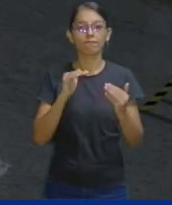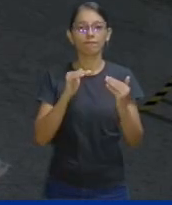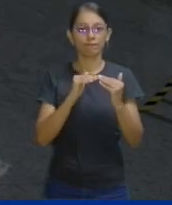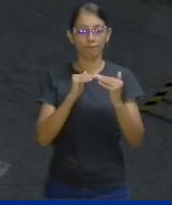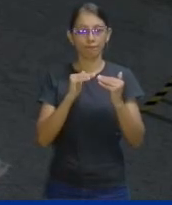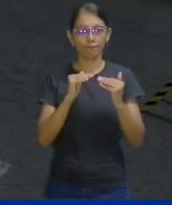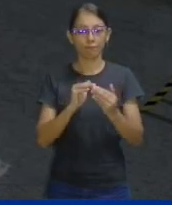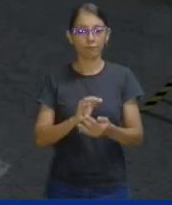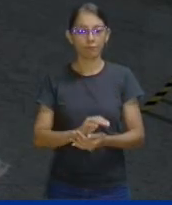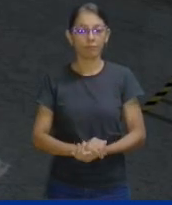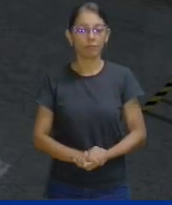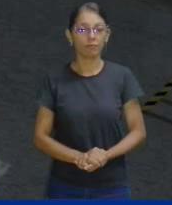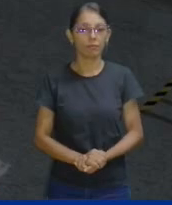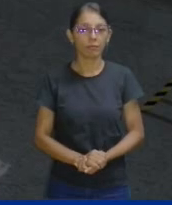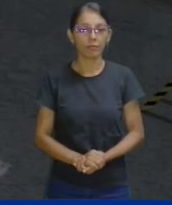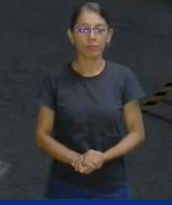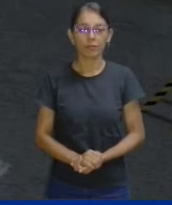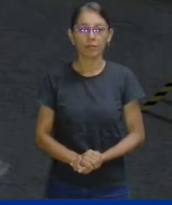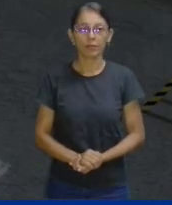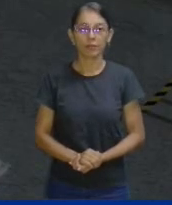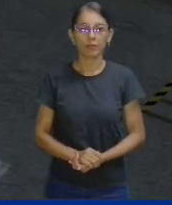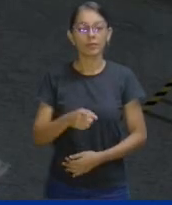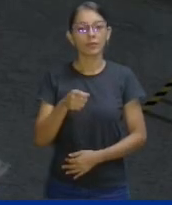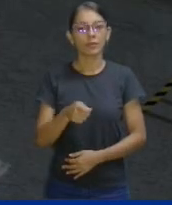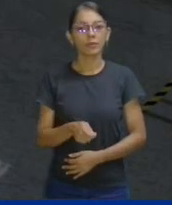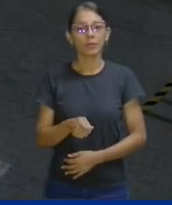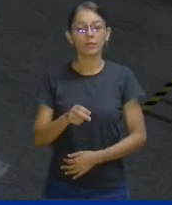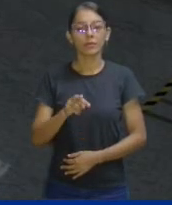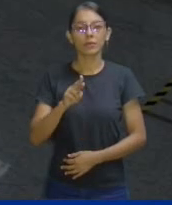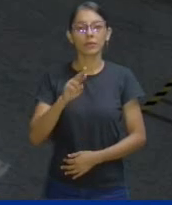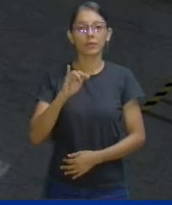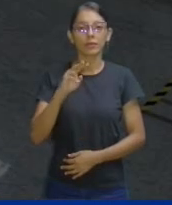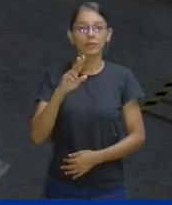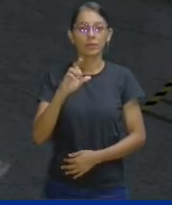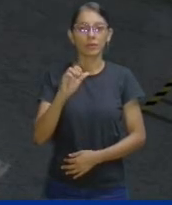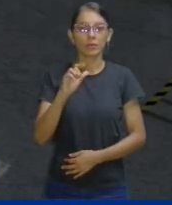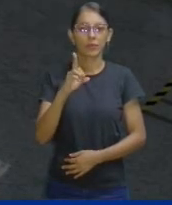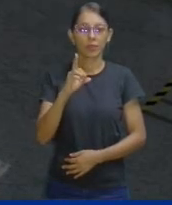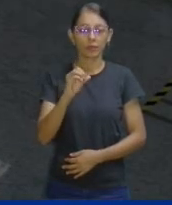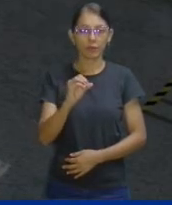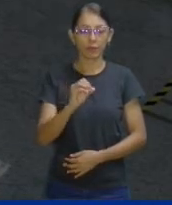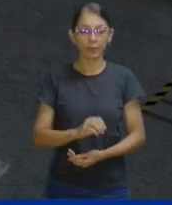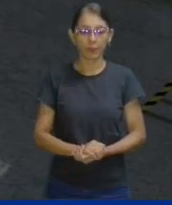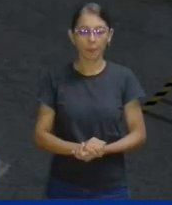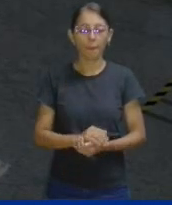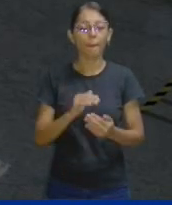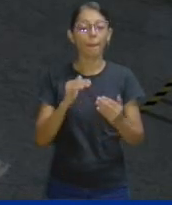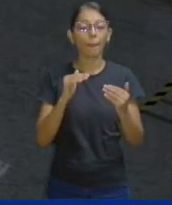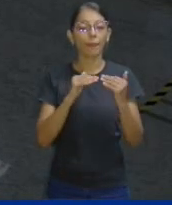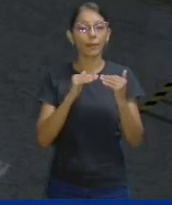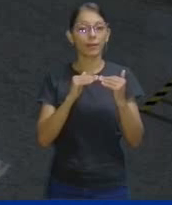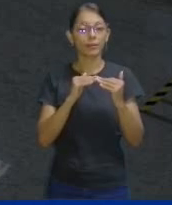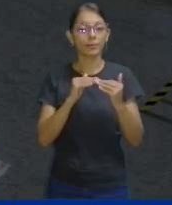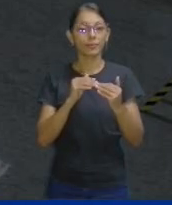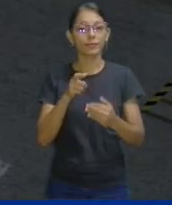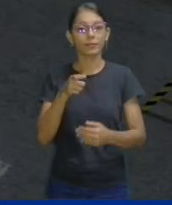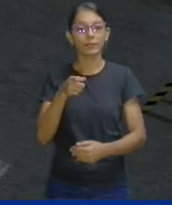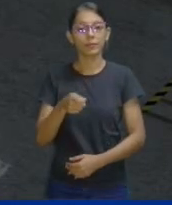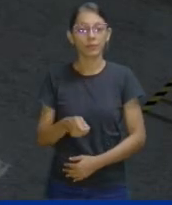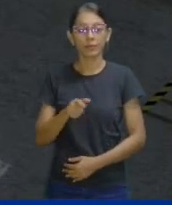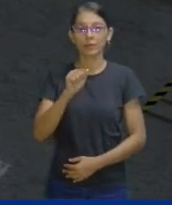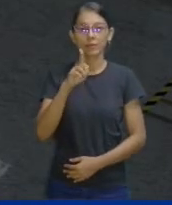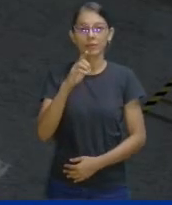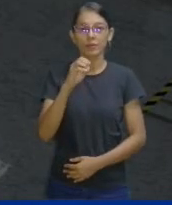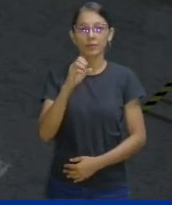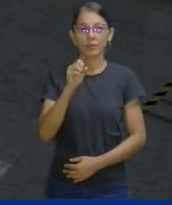Acompanho a relatora pelo deferimento. Juiz Rivaldo Valente? Senhor presidente, acompanho a relatora. Juiz